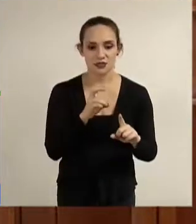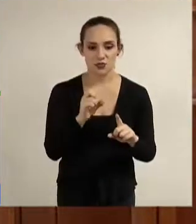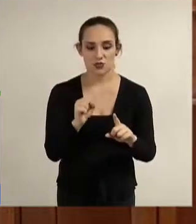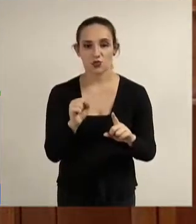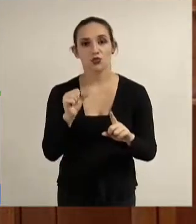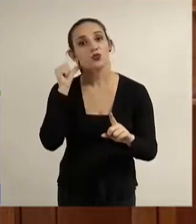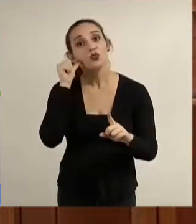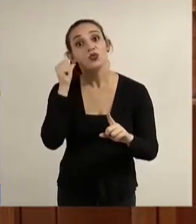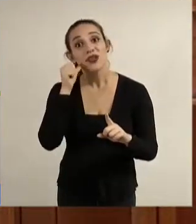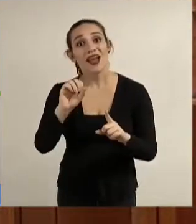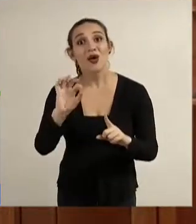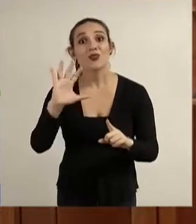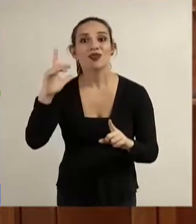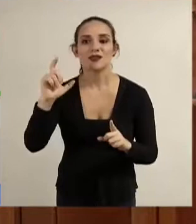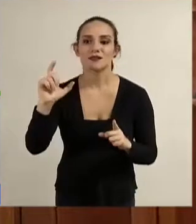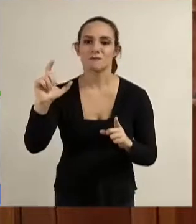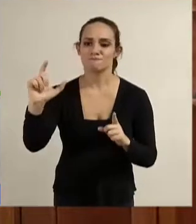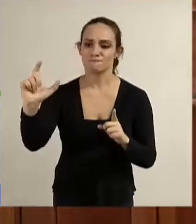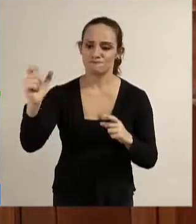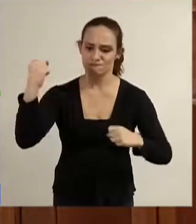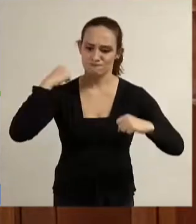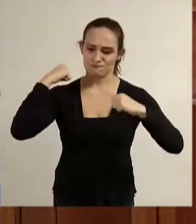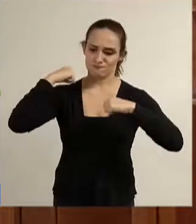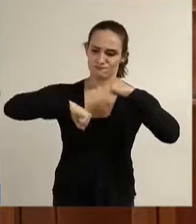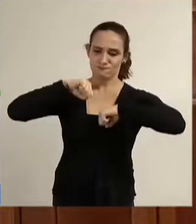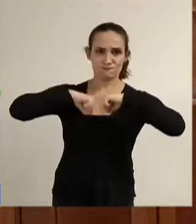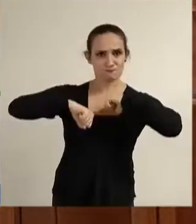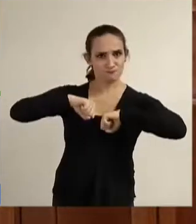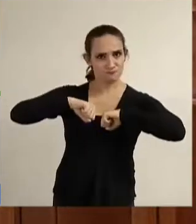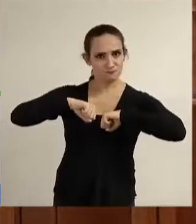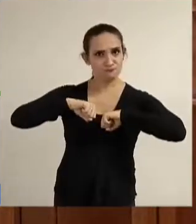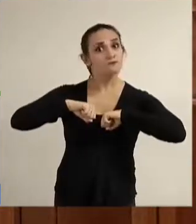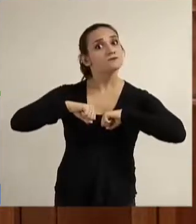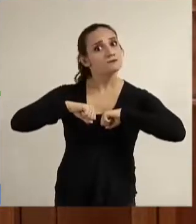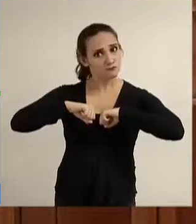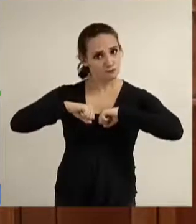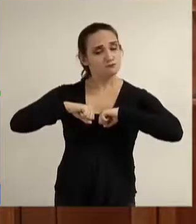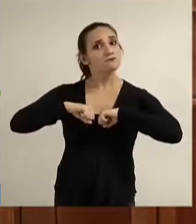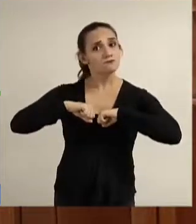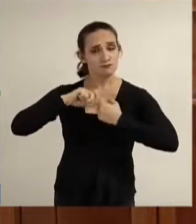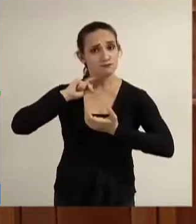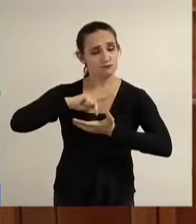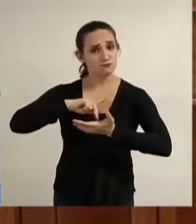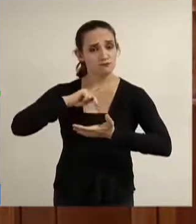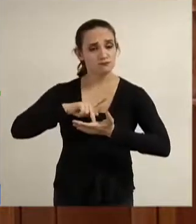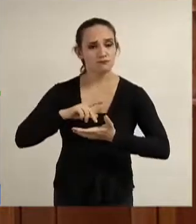658.800 mulheres são agredidas fisicamente. Isso fisicamente.